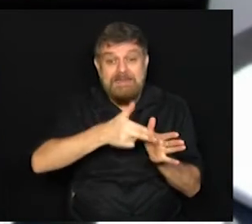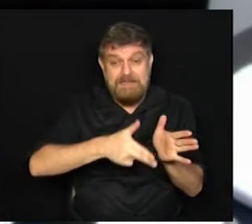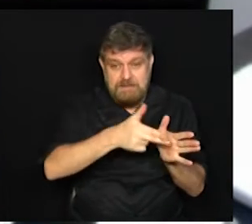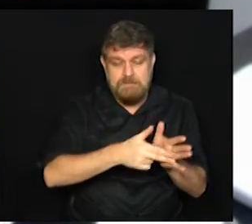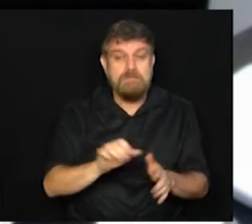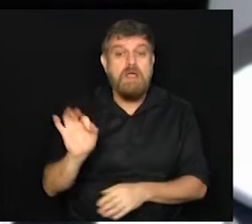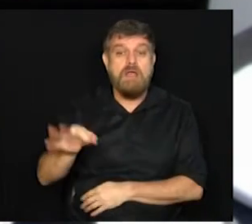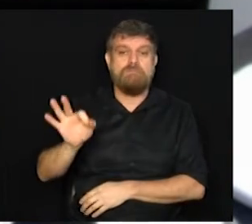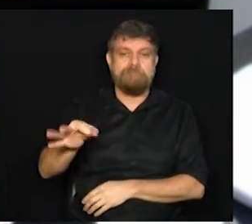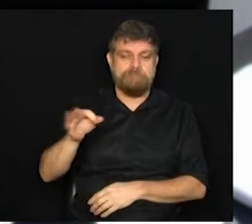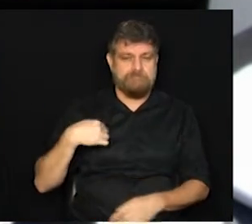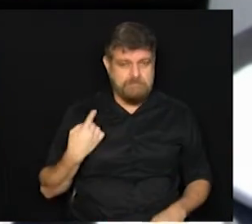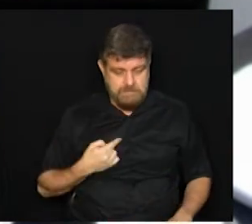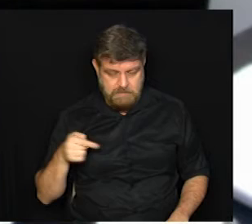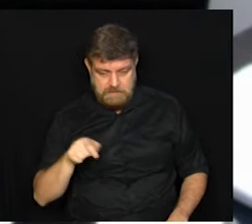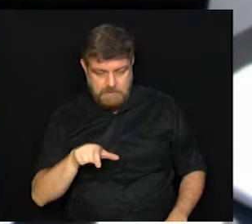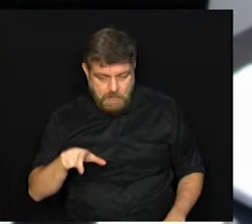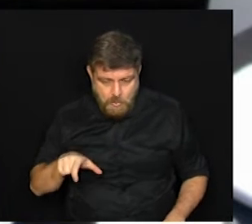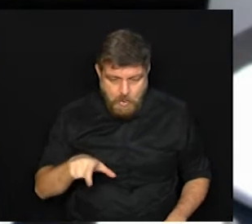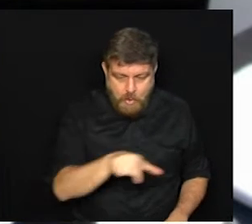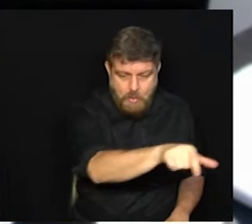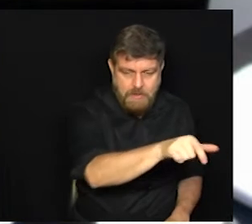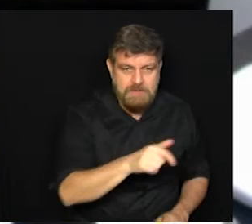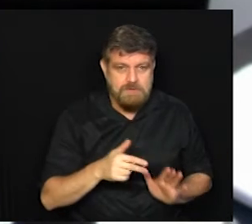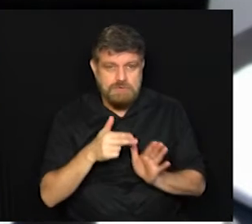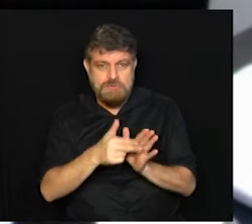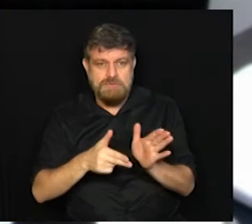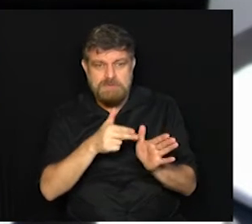as linhas férreas...